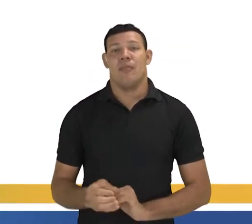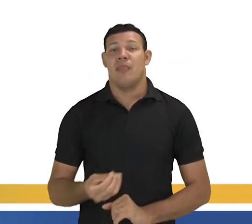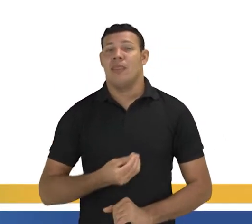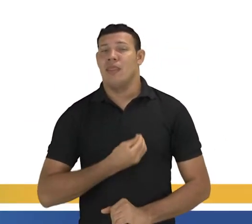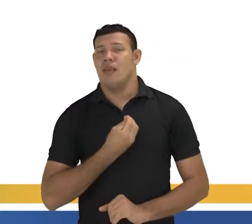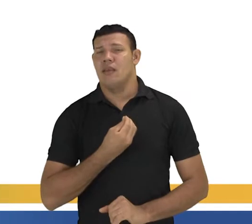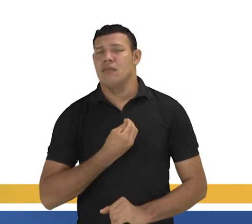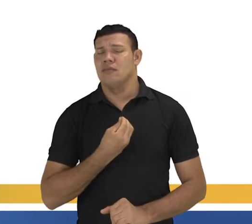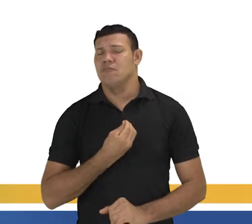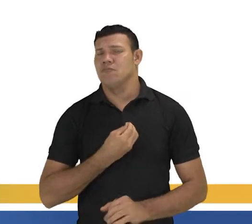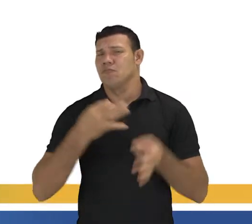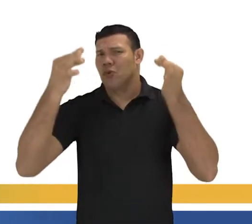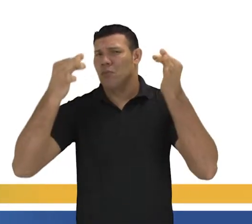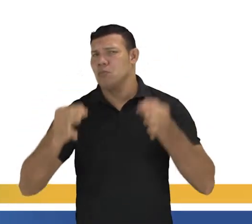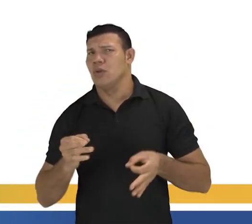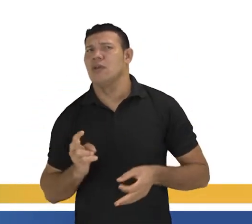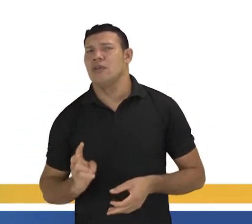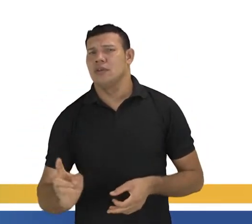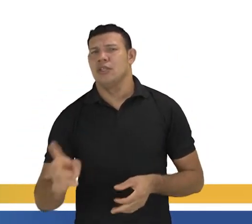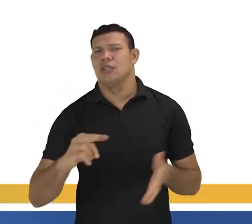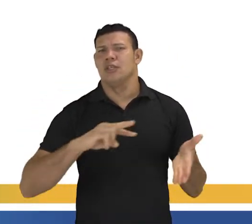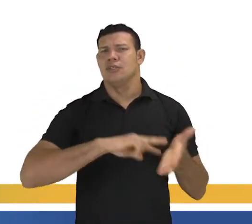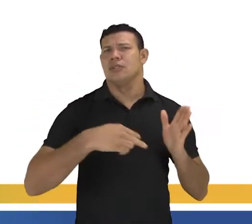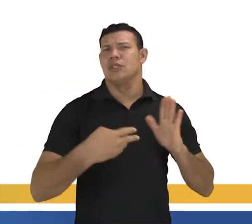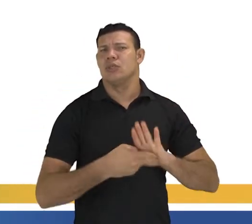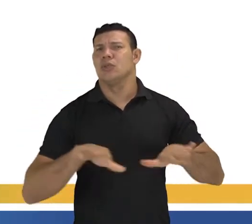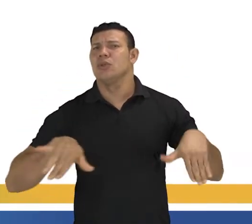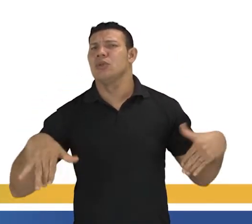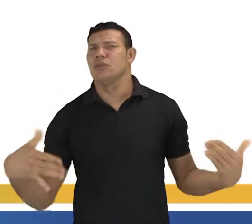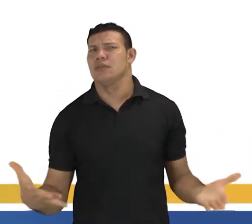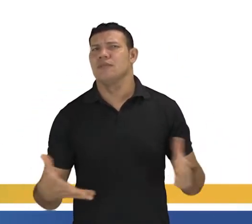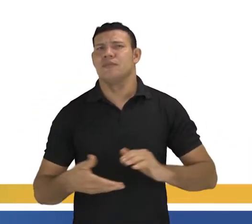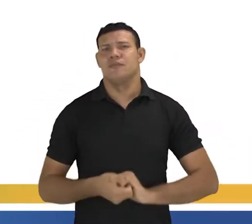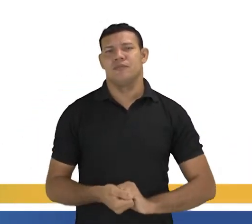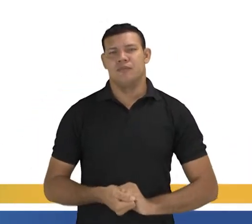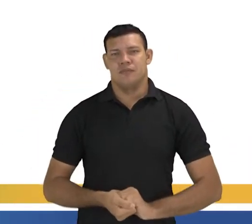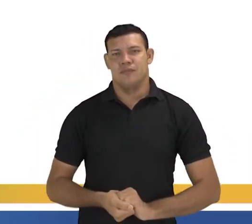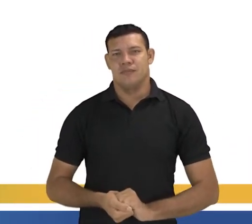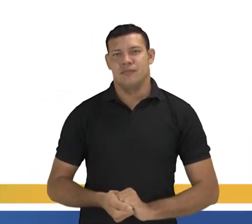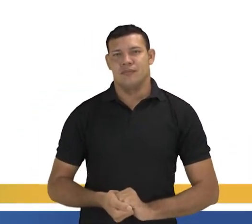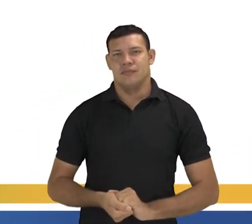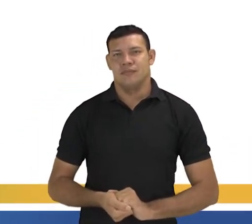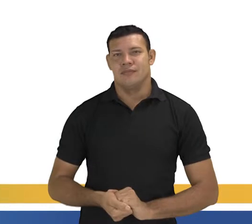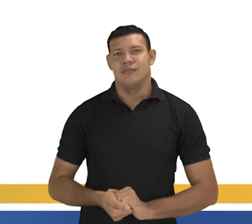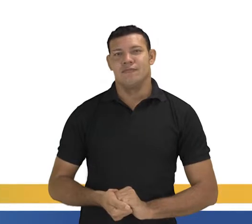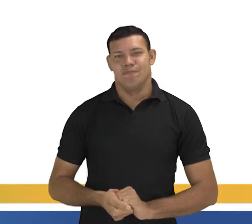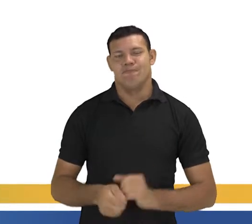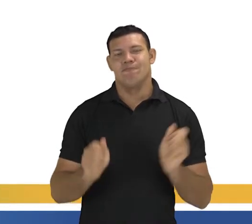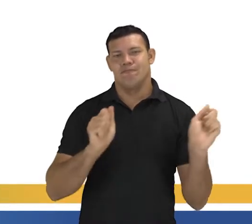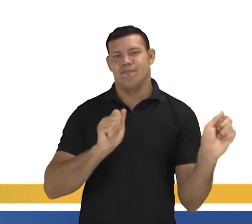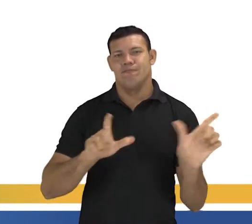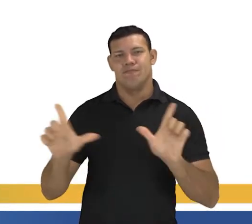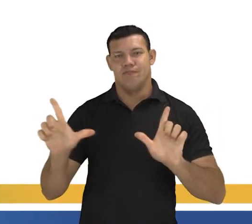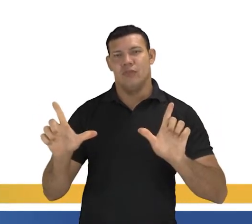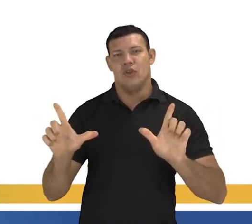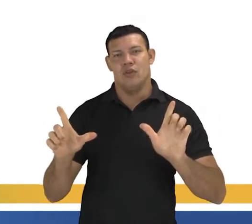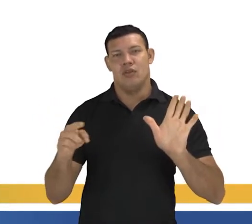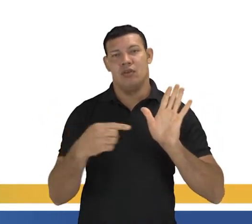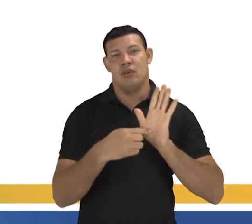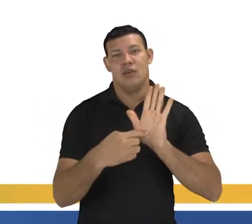perfect continuous definition. On the screen we have, na tela nós temos a definição do present